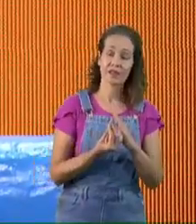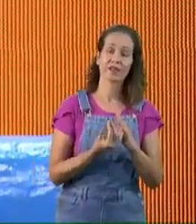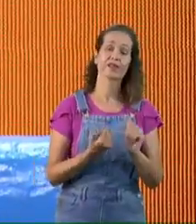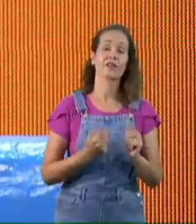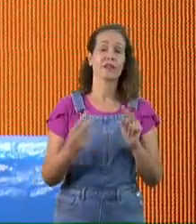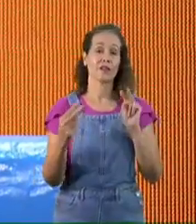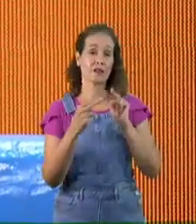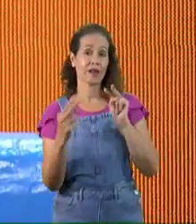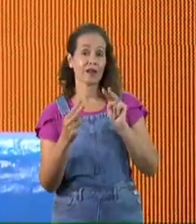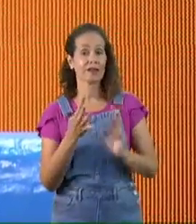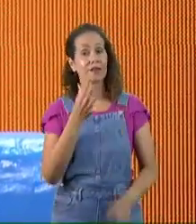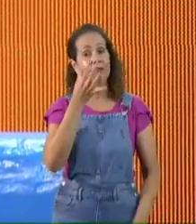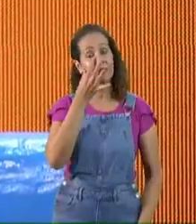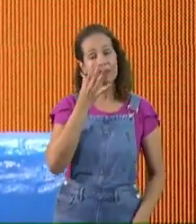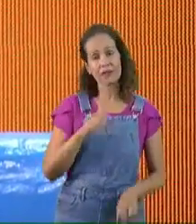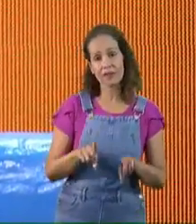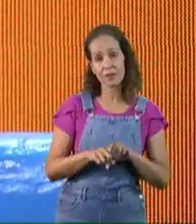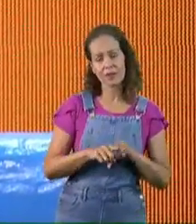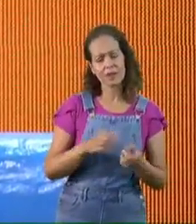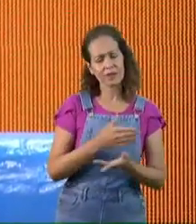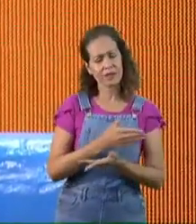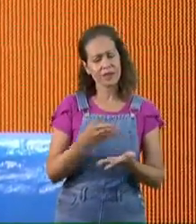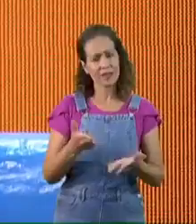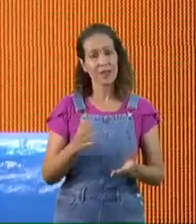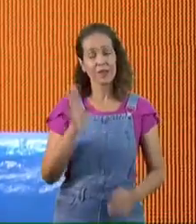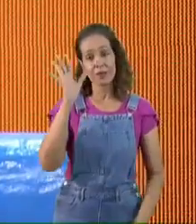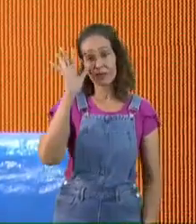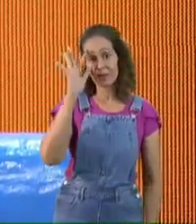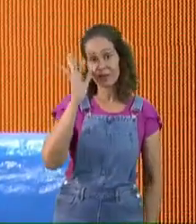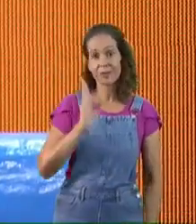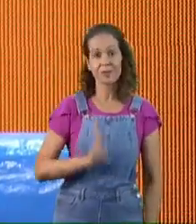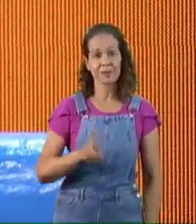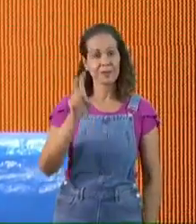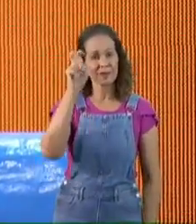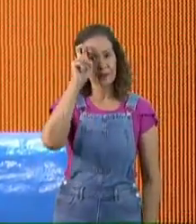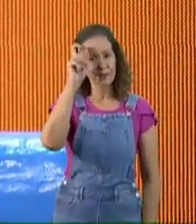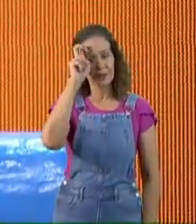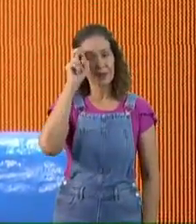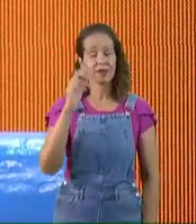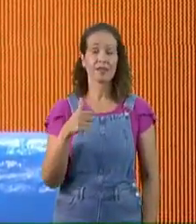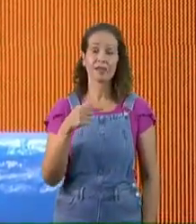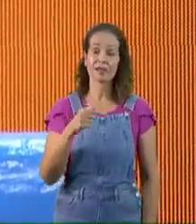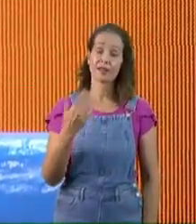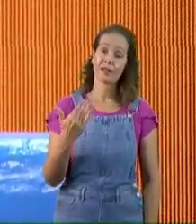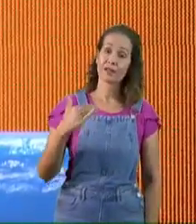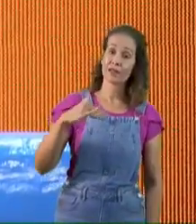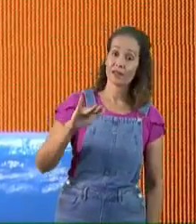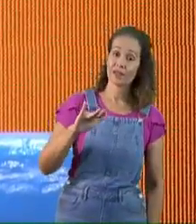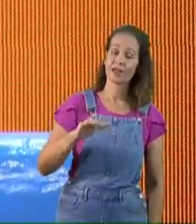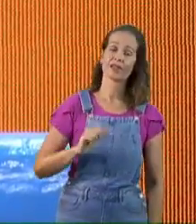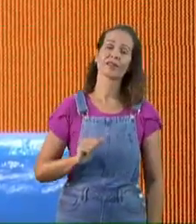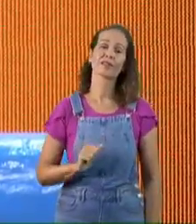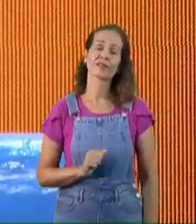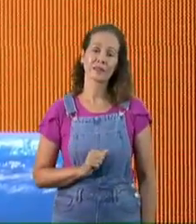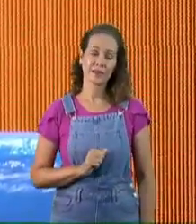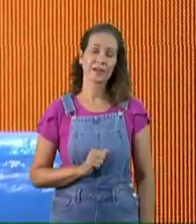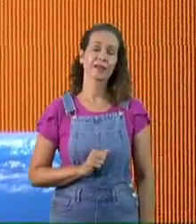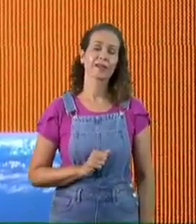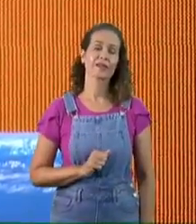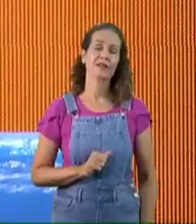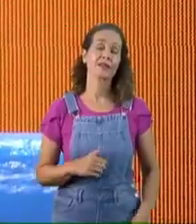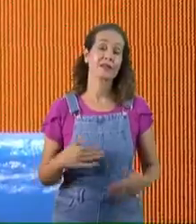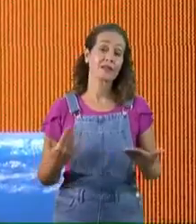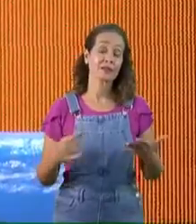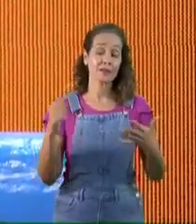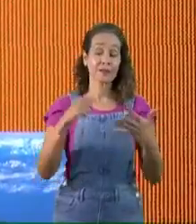presencial, então você pode aí acompanhar também toda quinta-feira às 19h30 o nosso GC Kids presencial. E